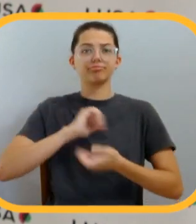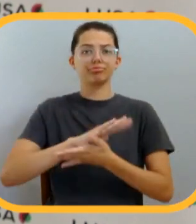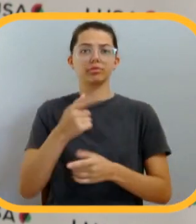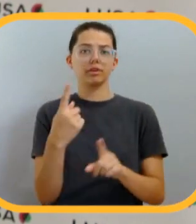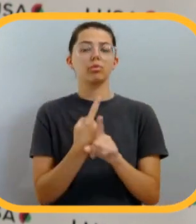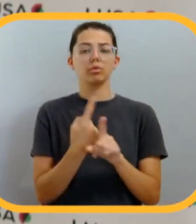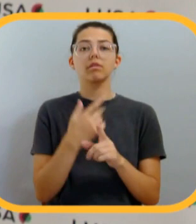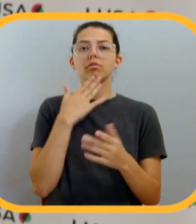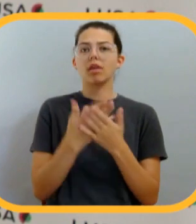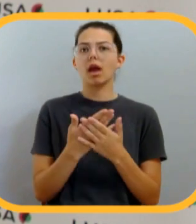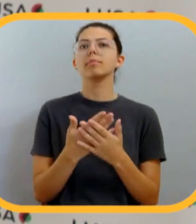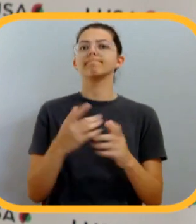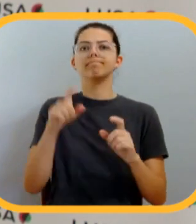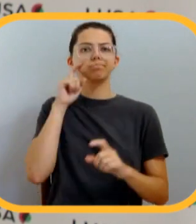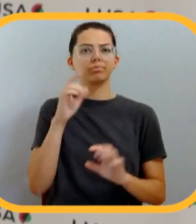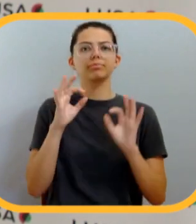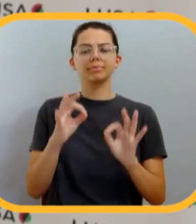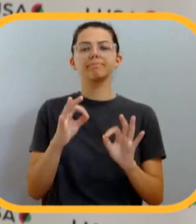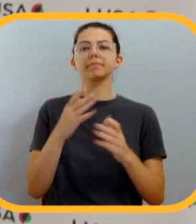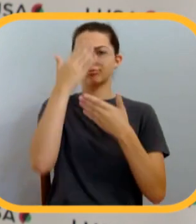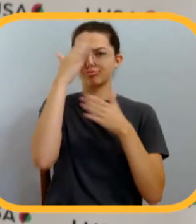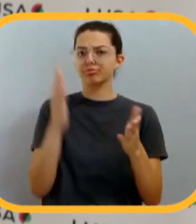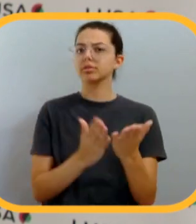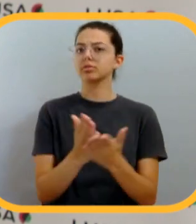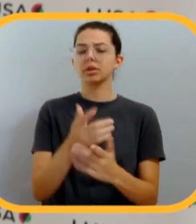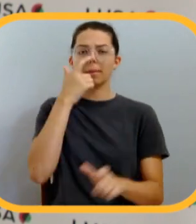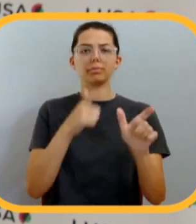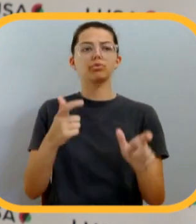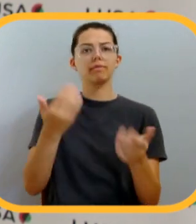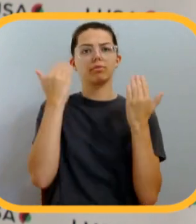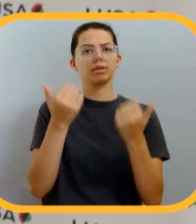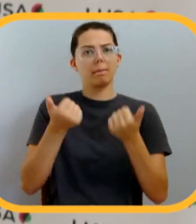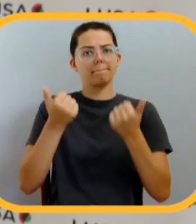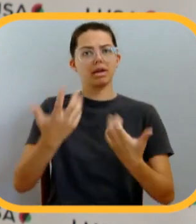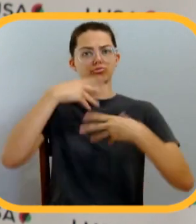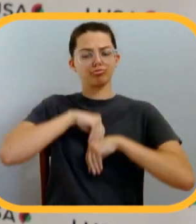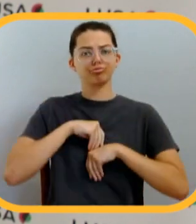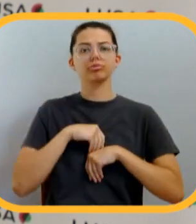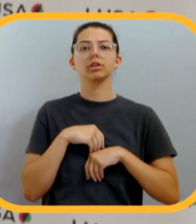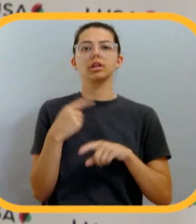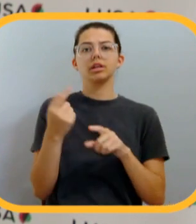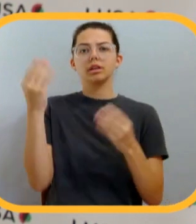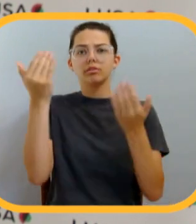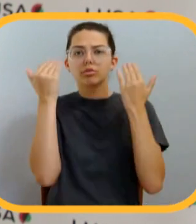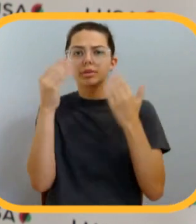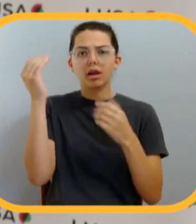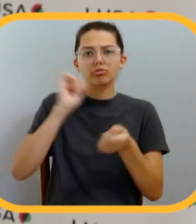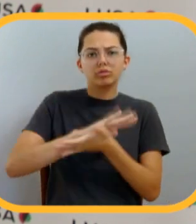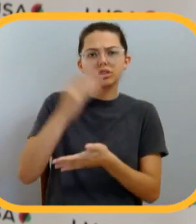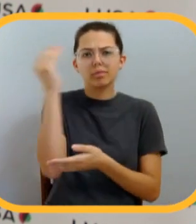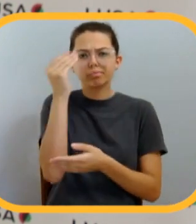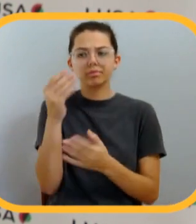poderemos prevenir e garantir que a democracia se mantém, que as pessoas estão bem informadas e não são levadas